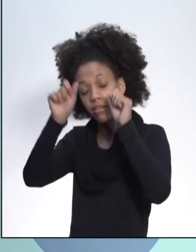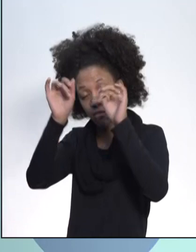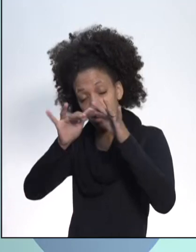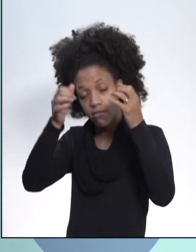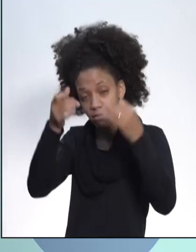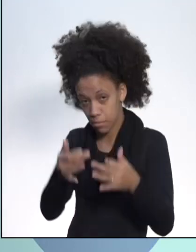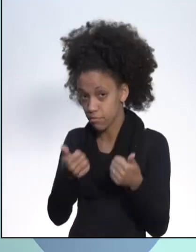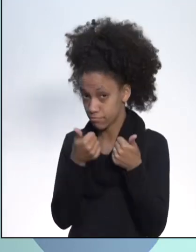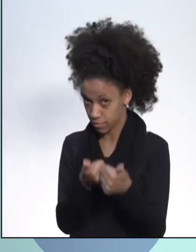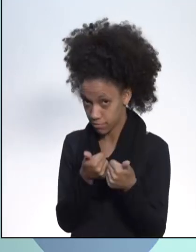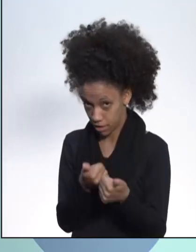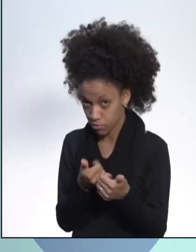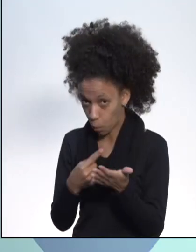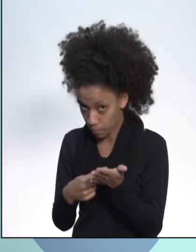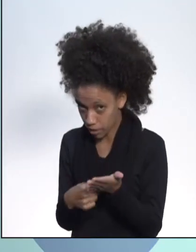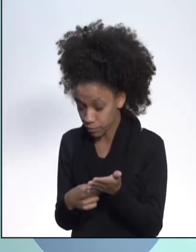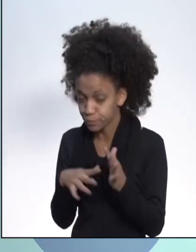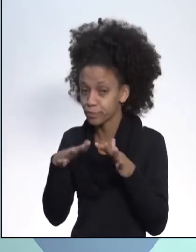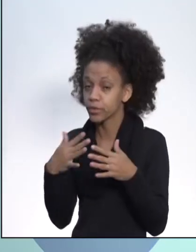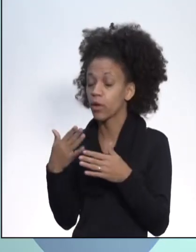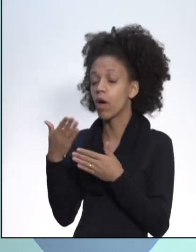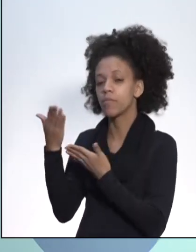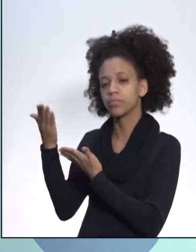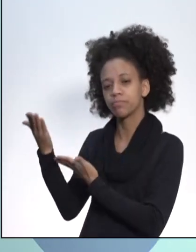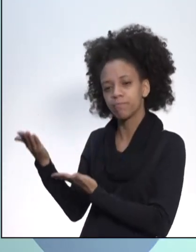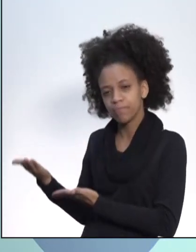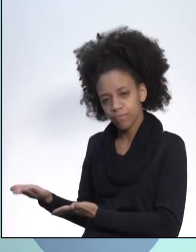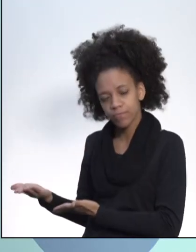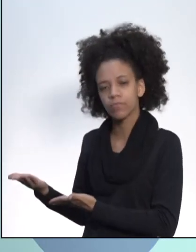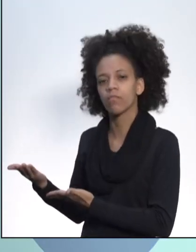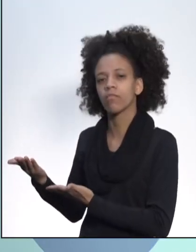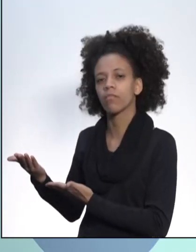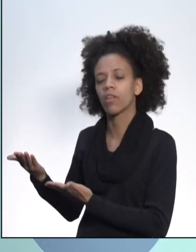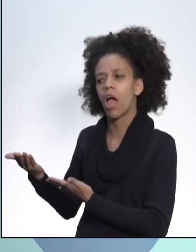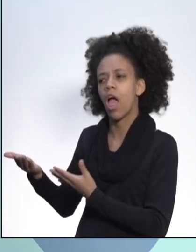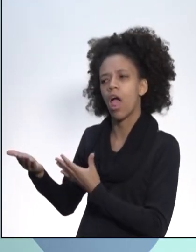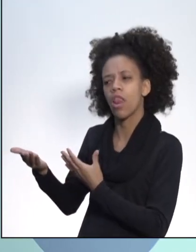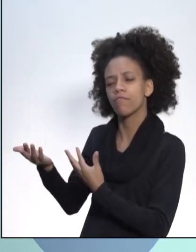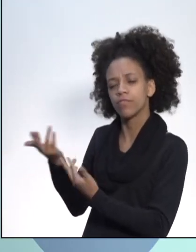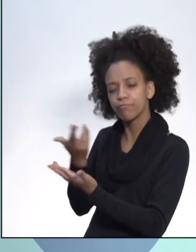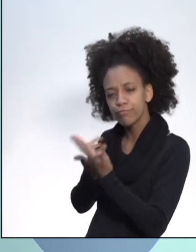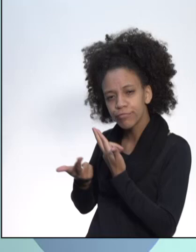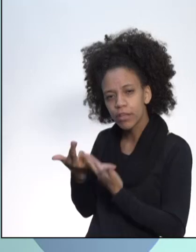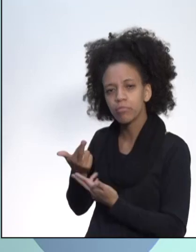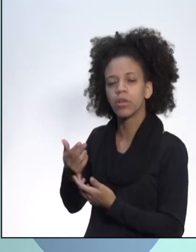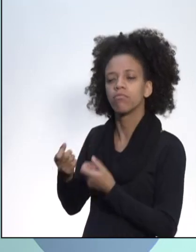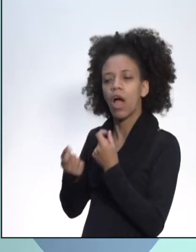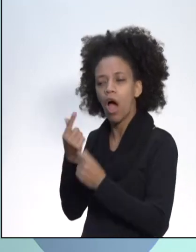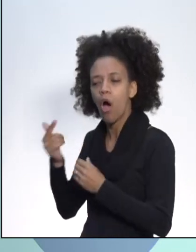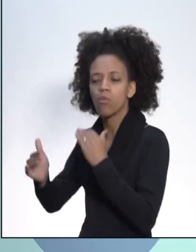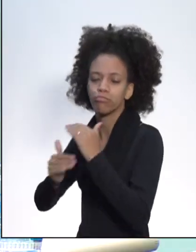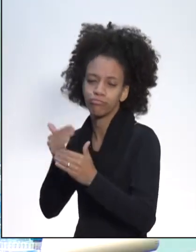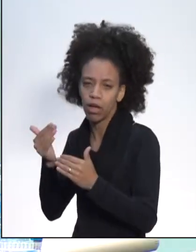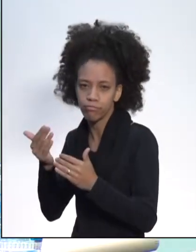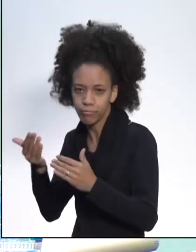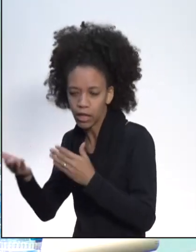tá certo? Então, vou passar para a Roberta vai me trazer algumas informações que vocês escreveram no chat.